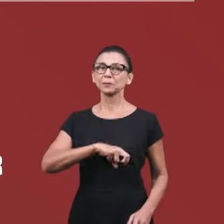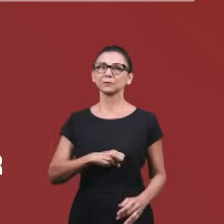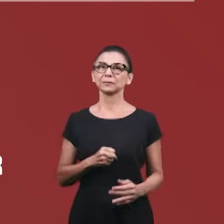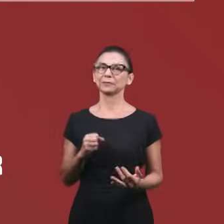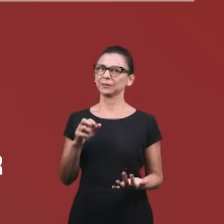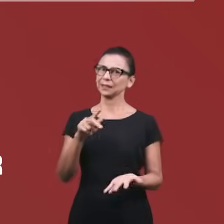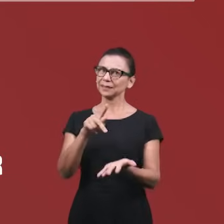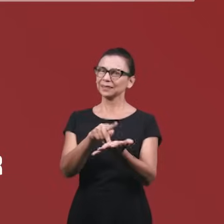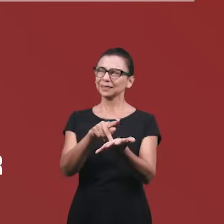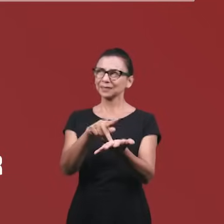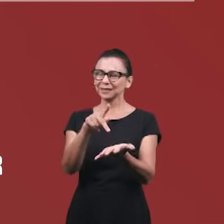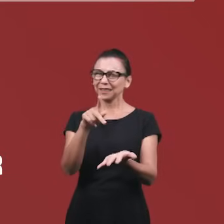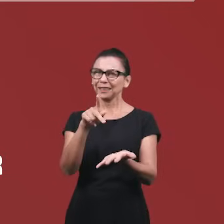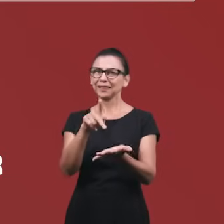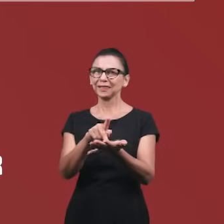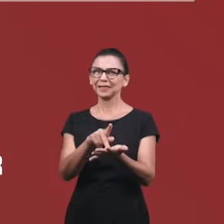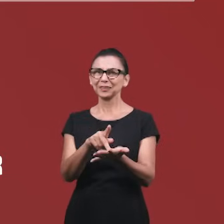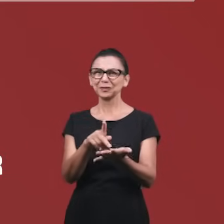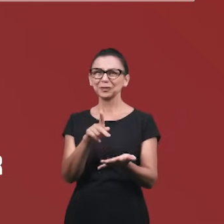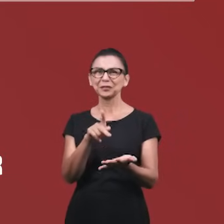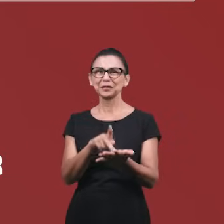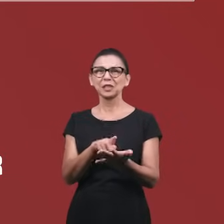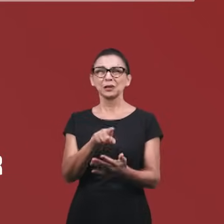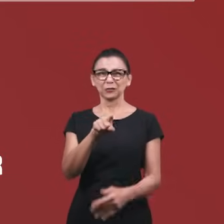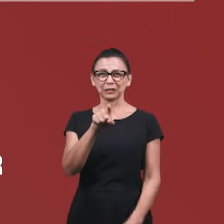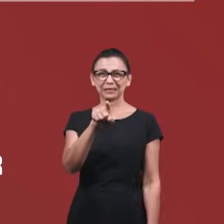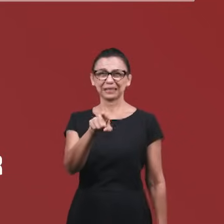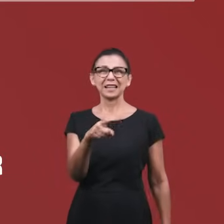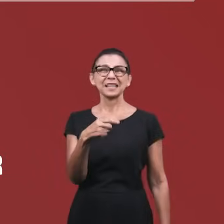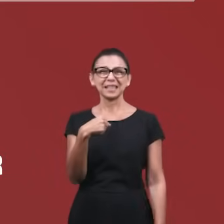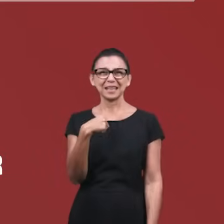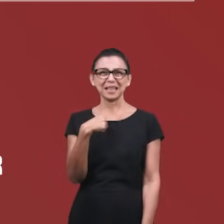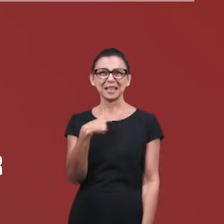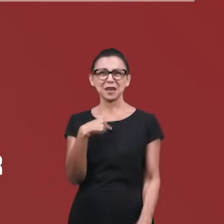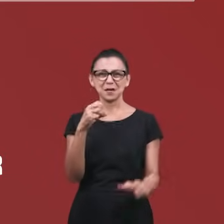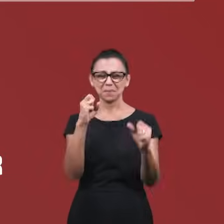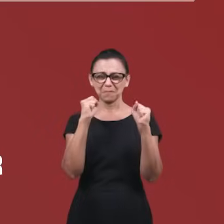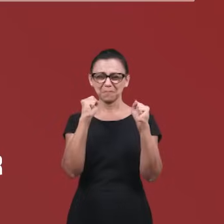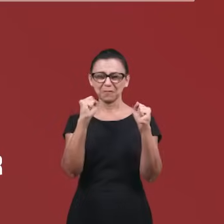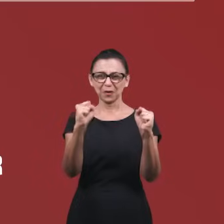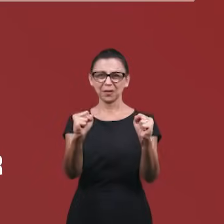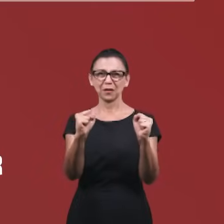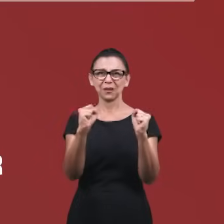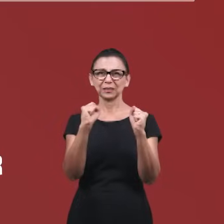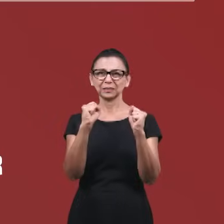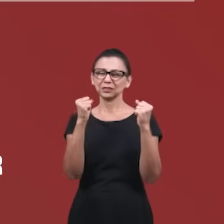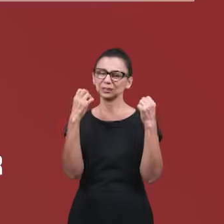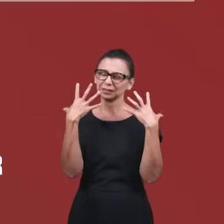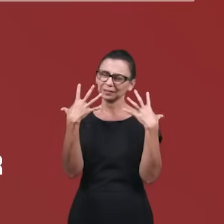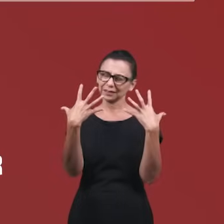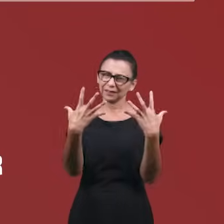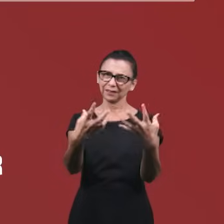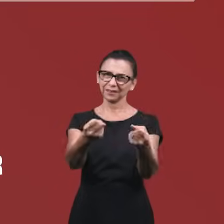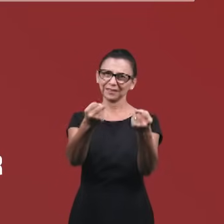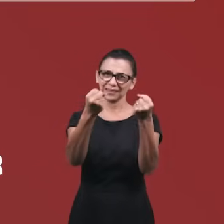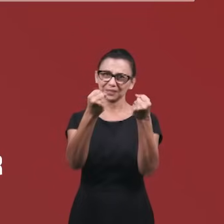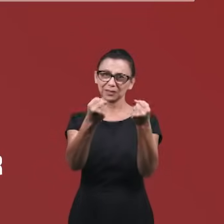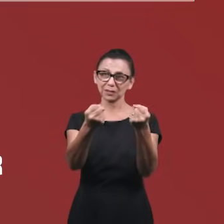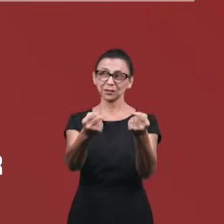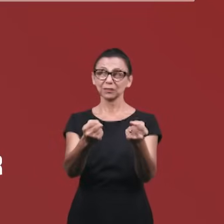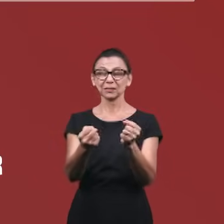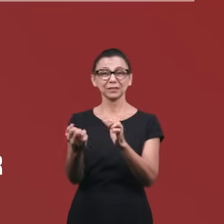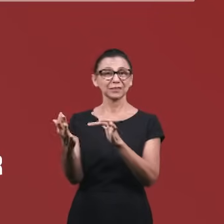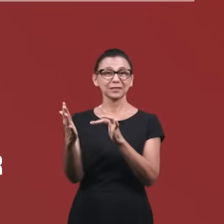o amor verdadeiro que o homem pode ele é